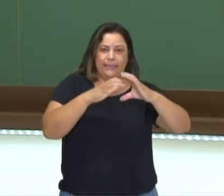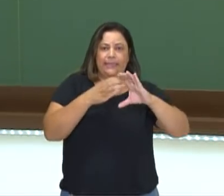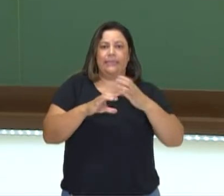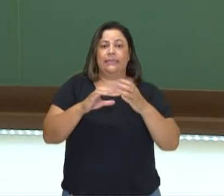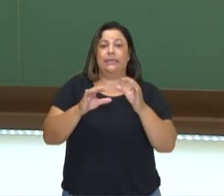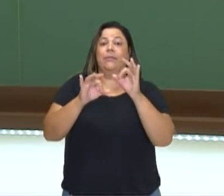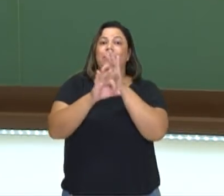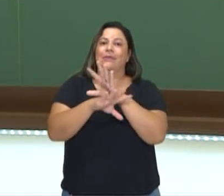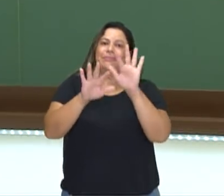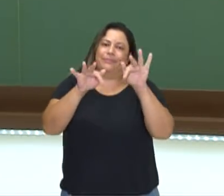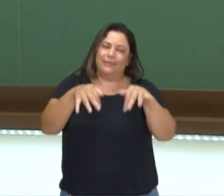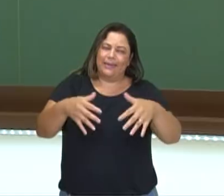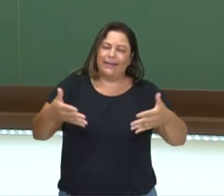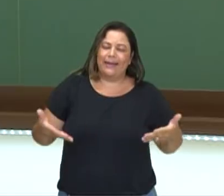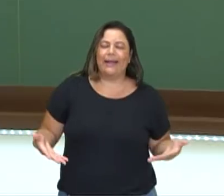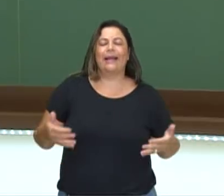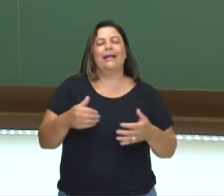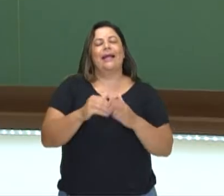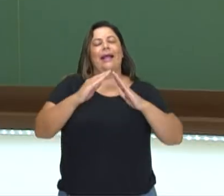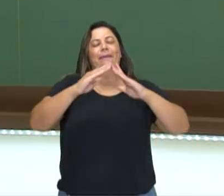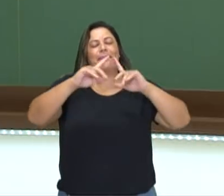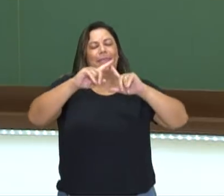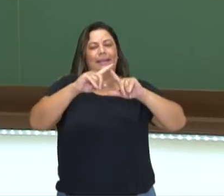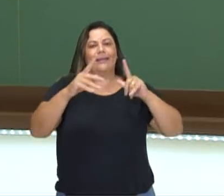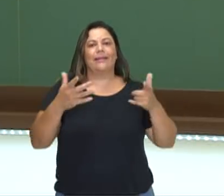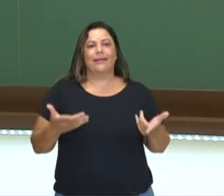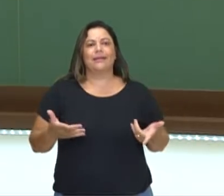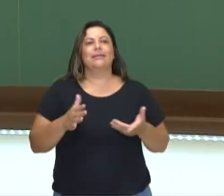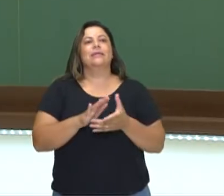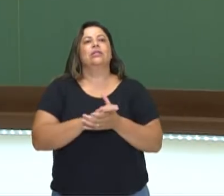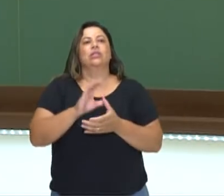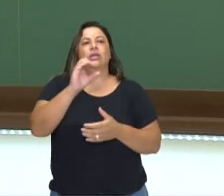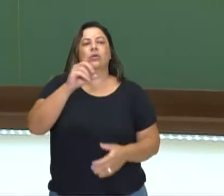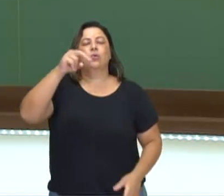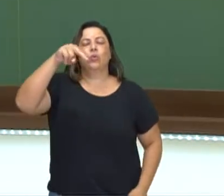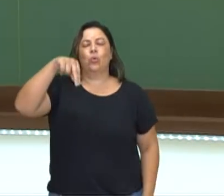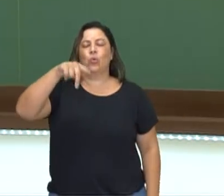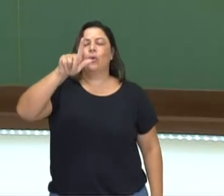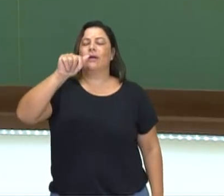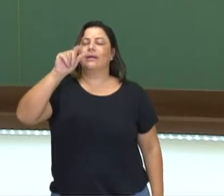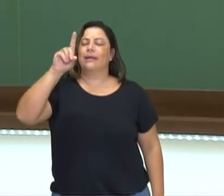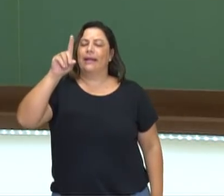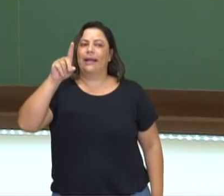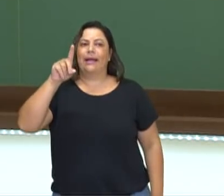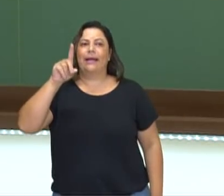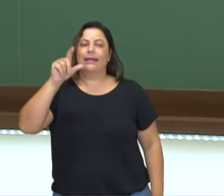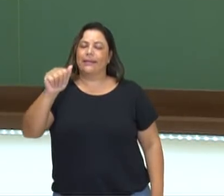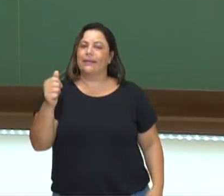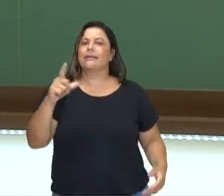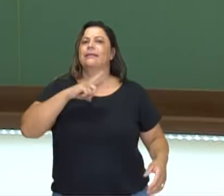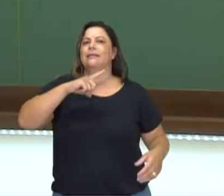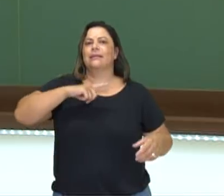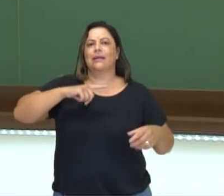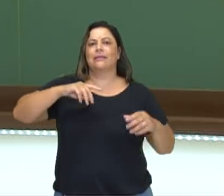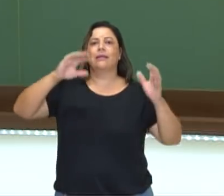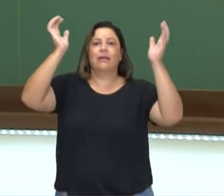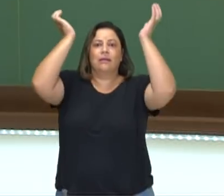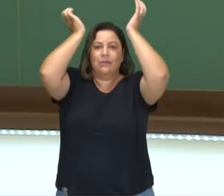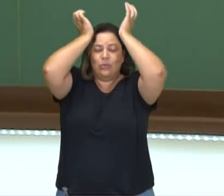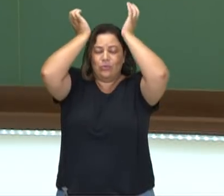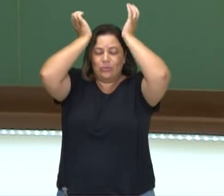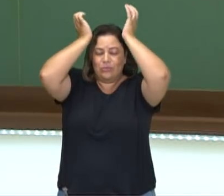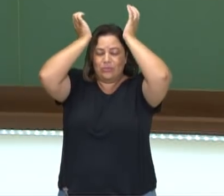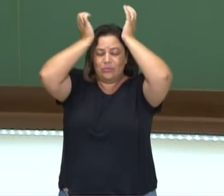procissão sempre na igreja. Na congada tem-se a coroação do rei, então tem influência com a coroa espanhola,